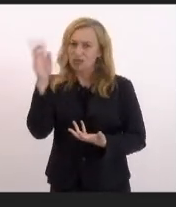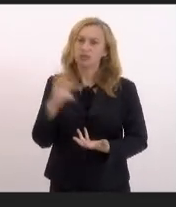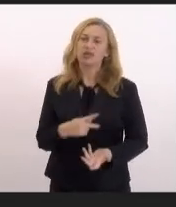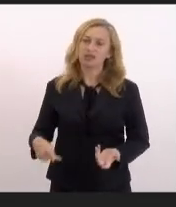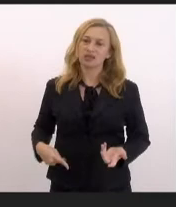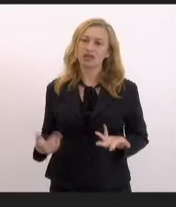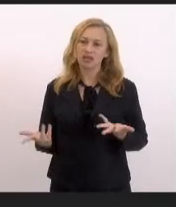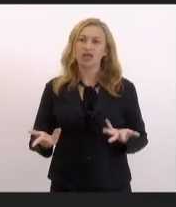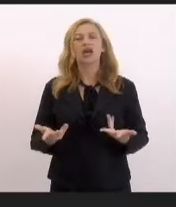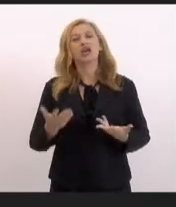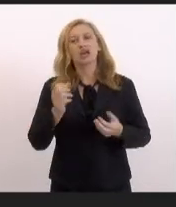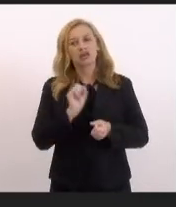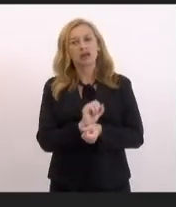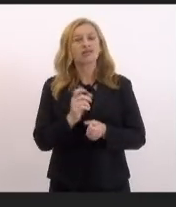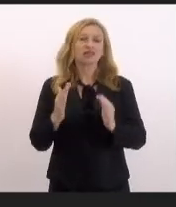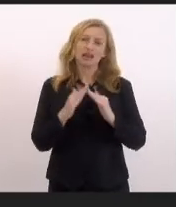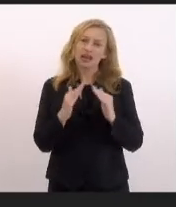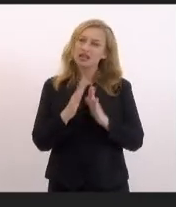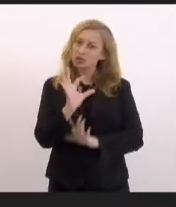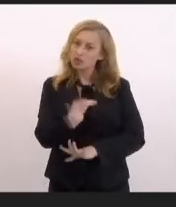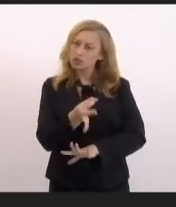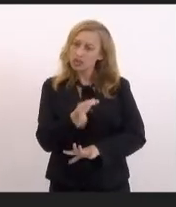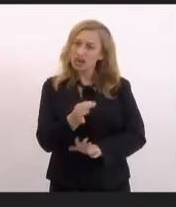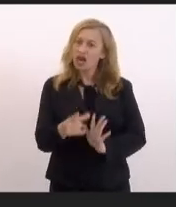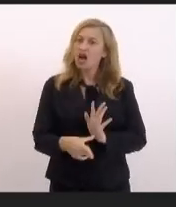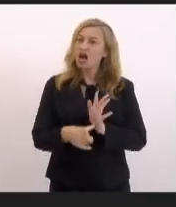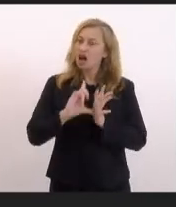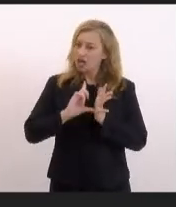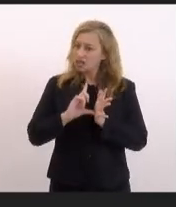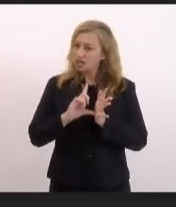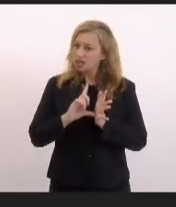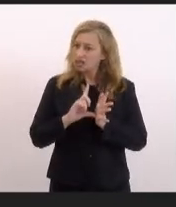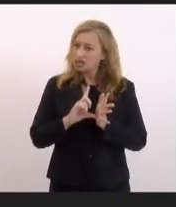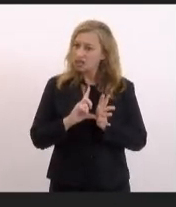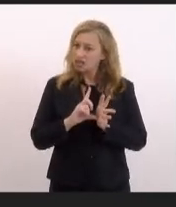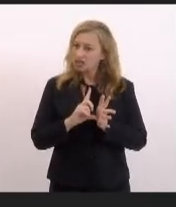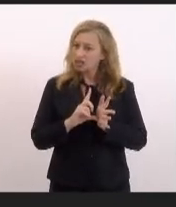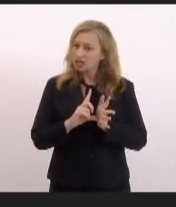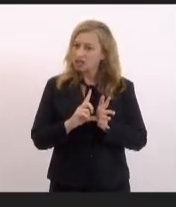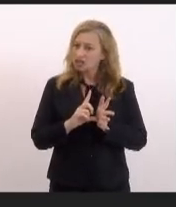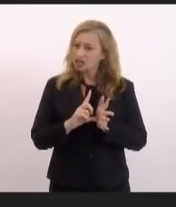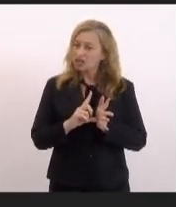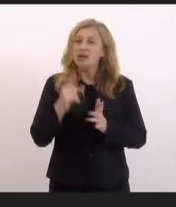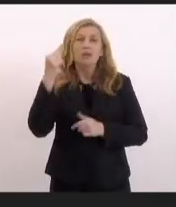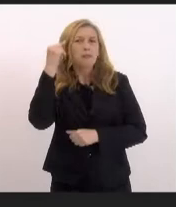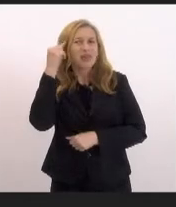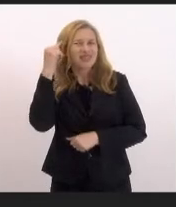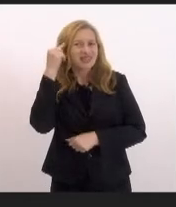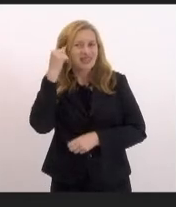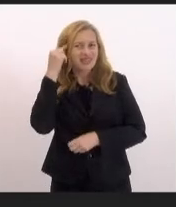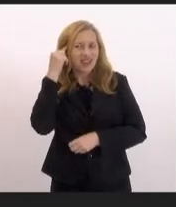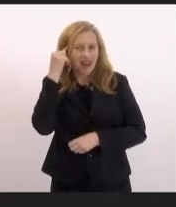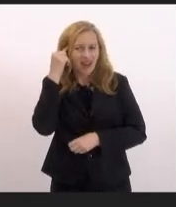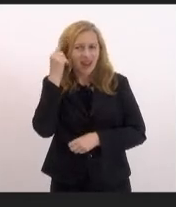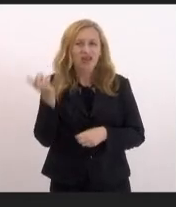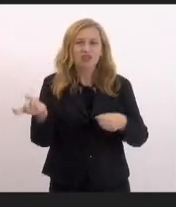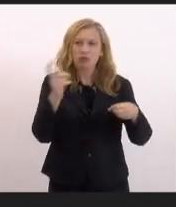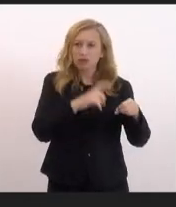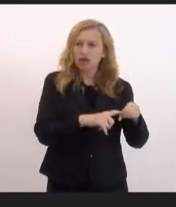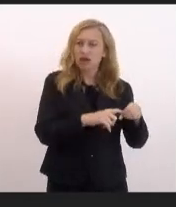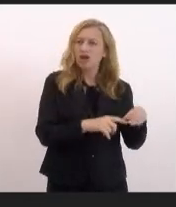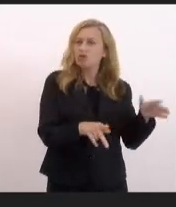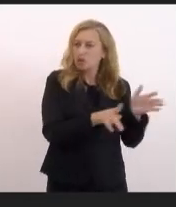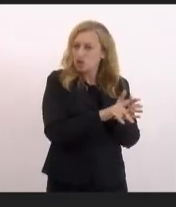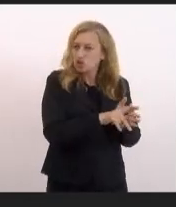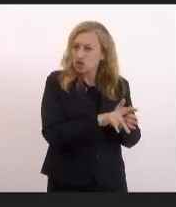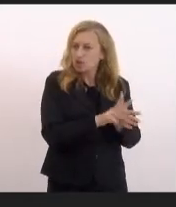que, no mínimo, essa casa, antes de retornar, antes de pensar em retornar esse projeto